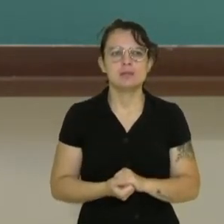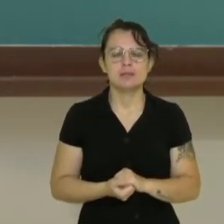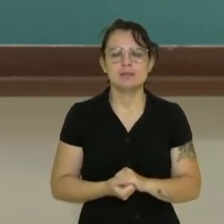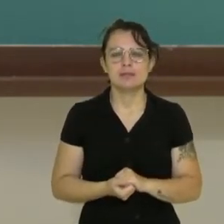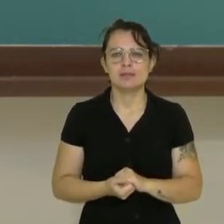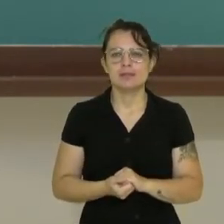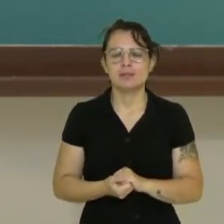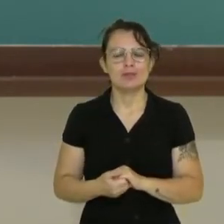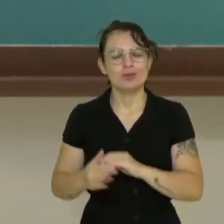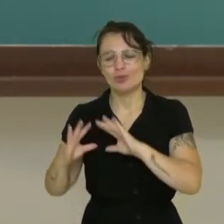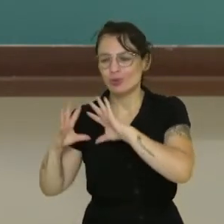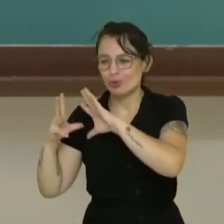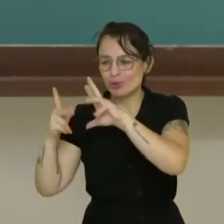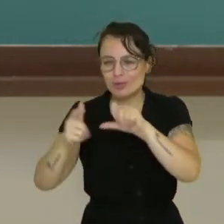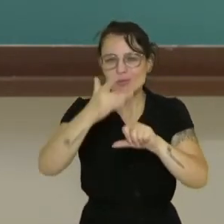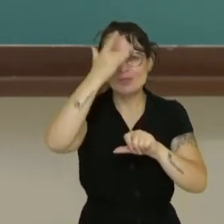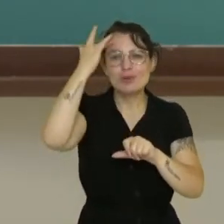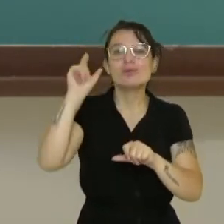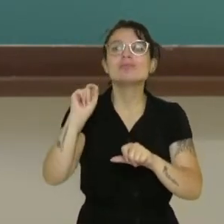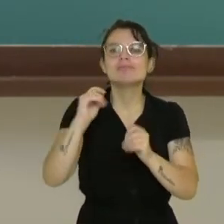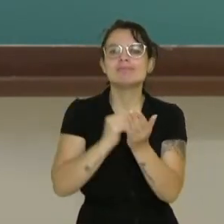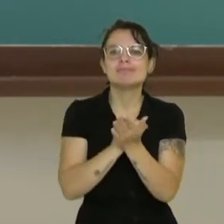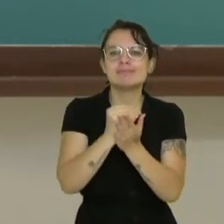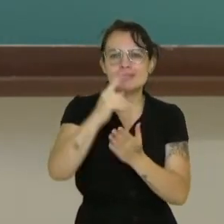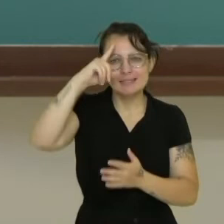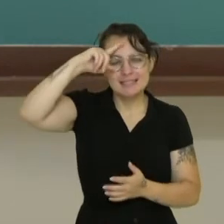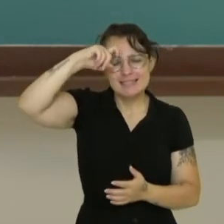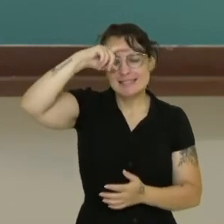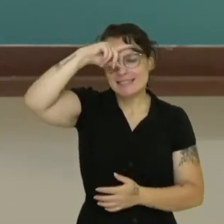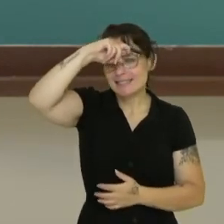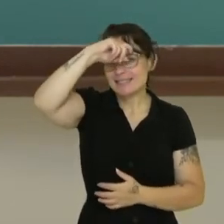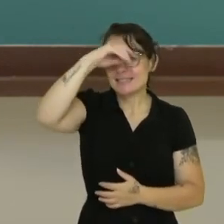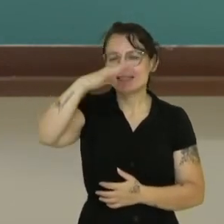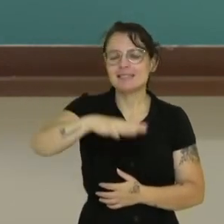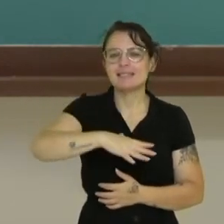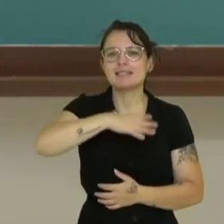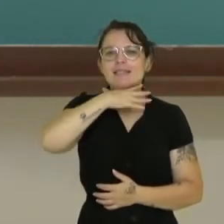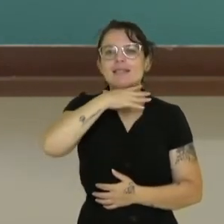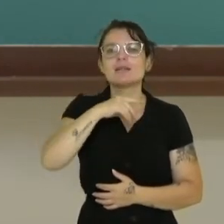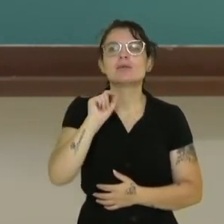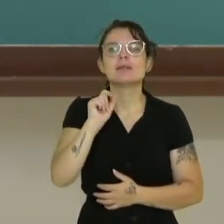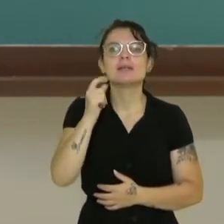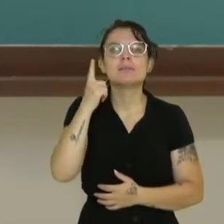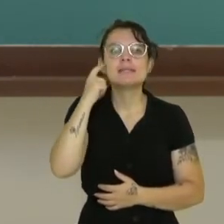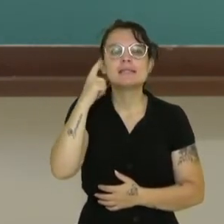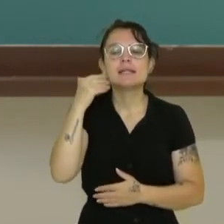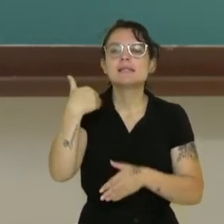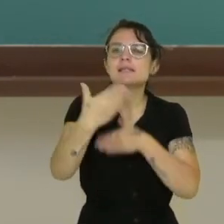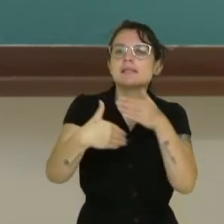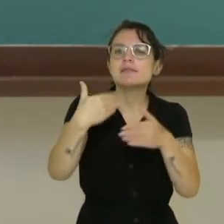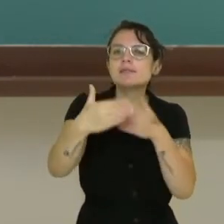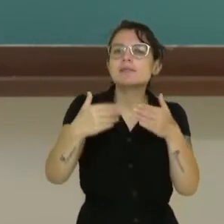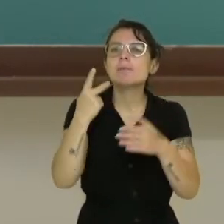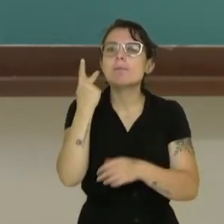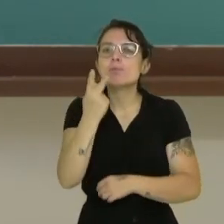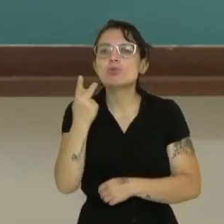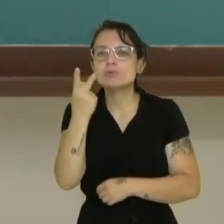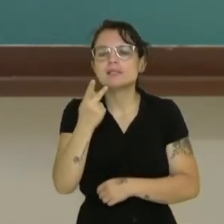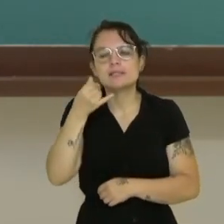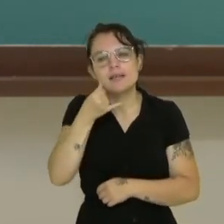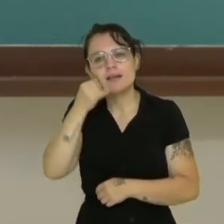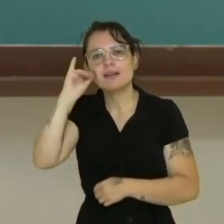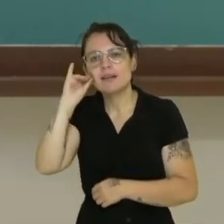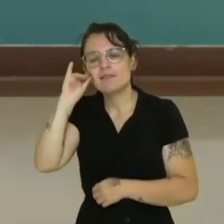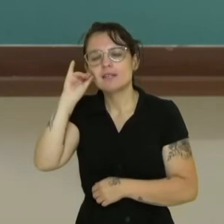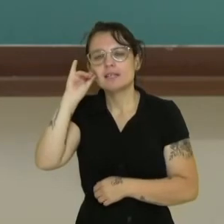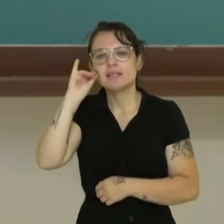mundo sofrendo lesões, é importante começar a se desenvolver políticas que evitem